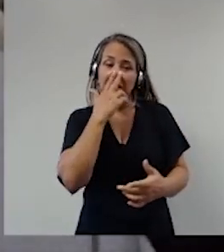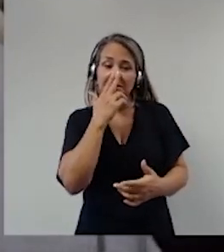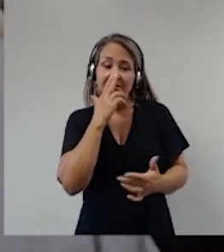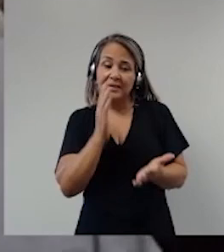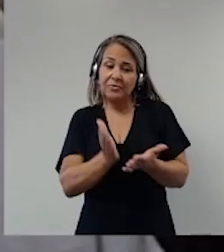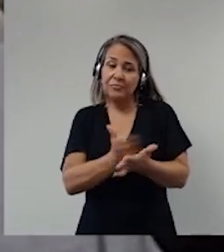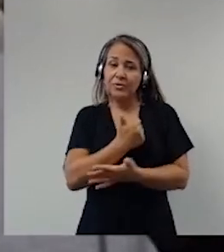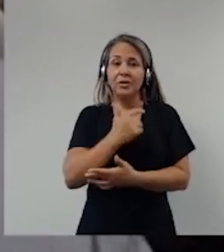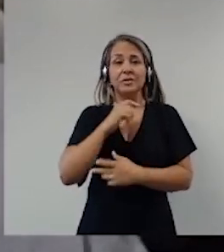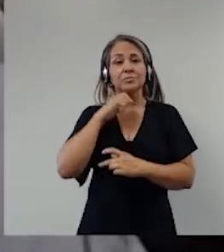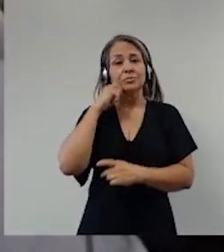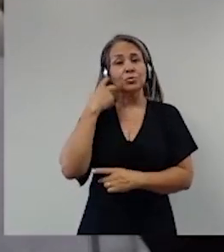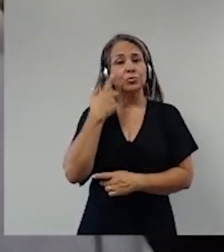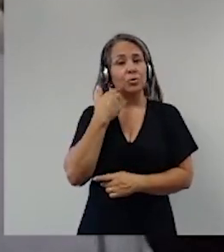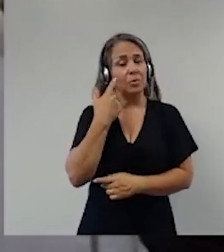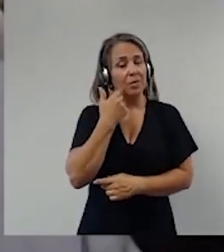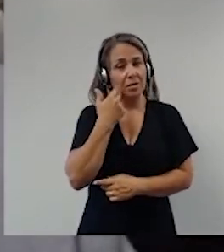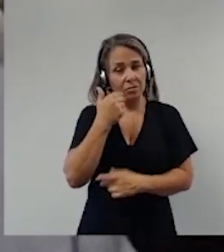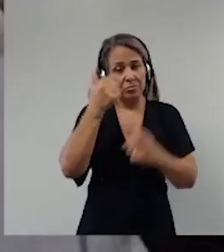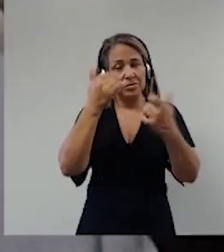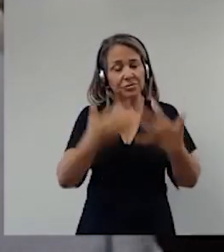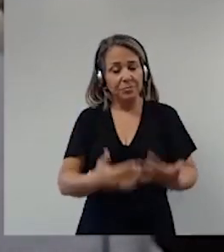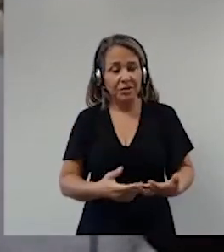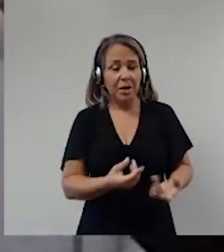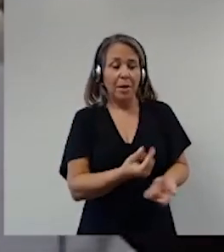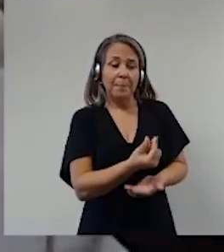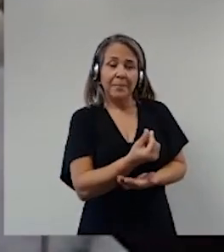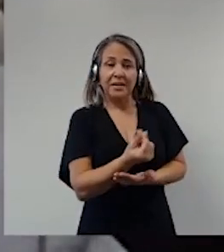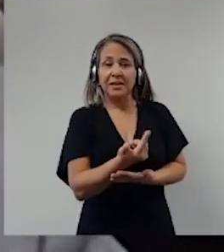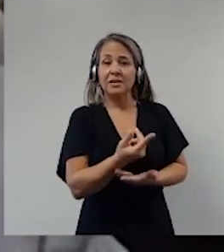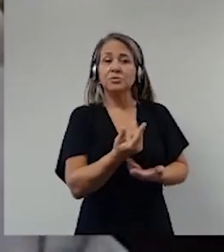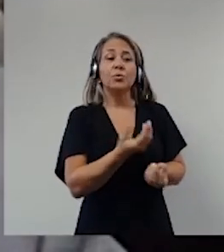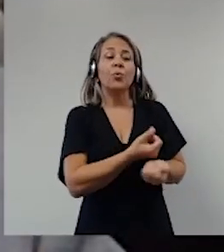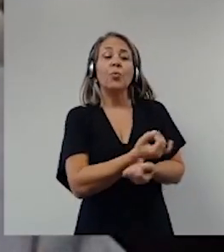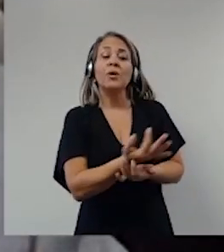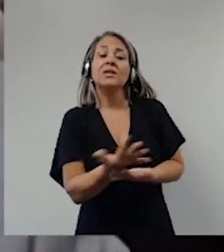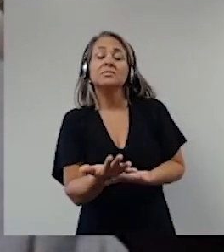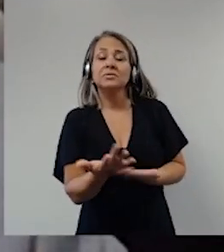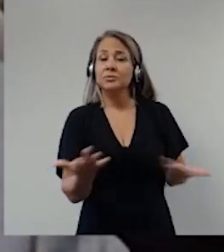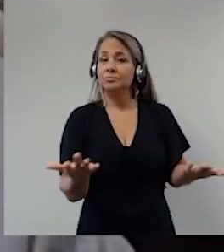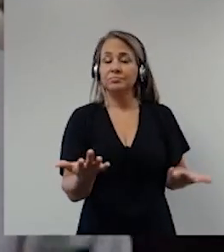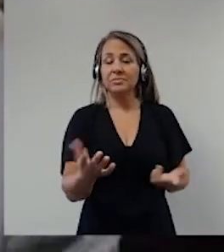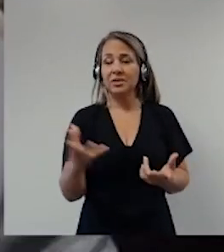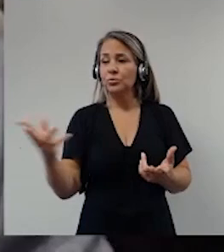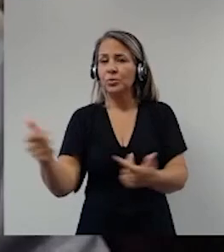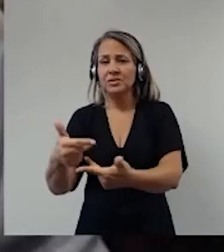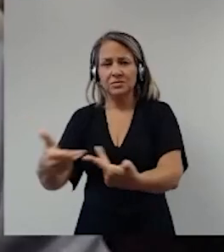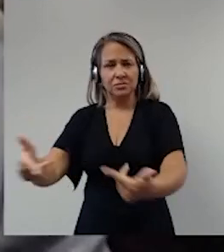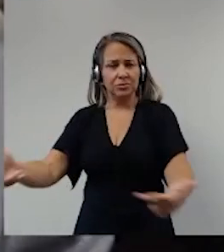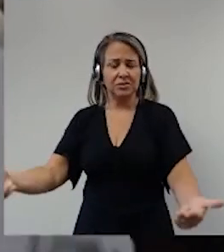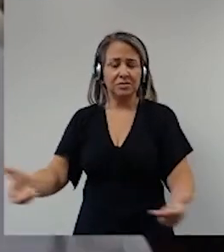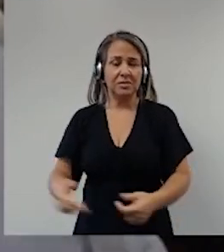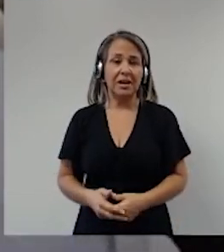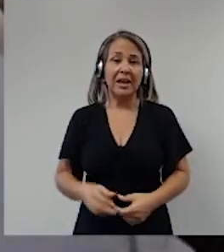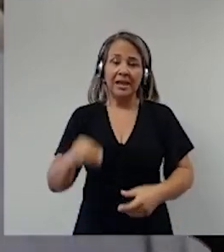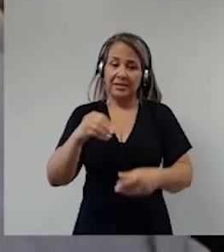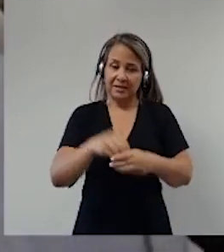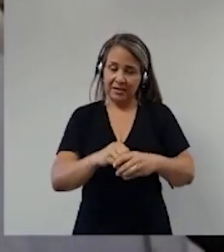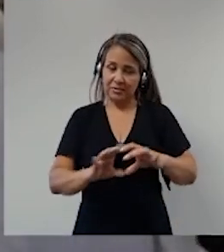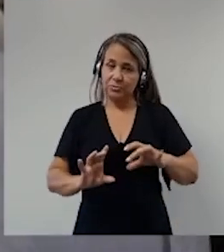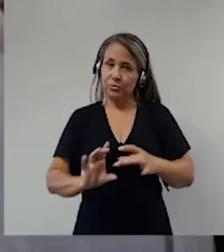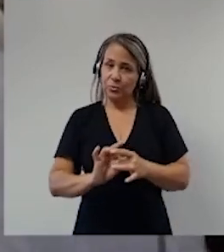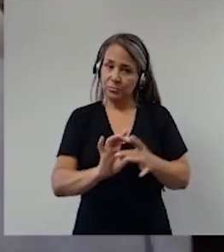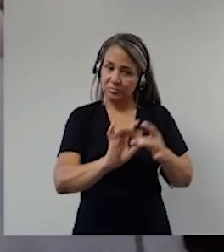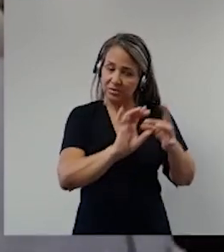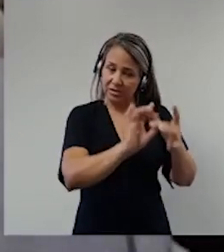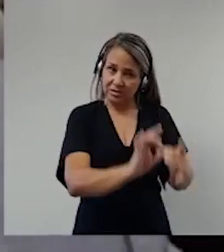anormalidade, inclusive do que diz respeito a preços, né, e tudo mais, né? Então, nesse contexto, o